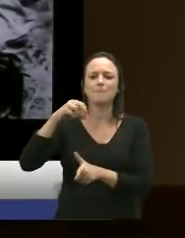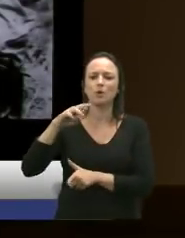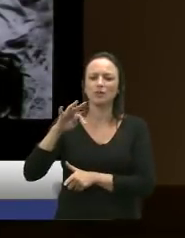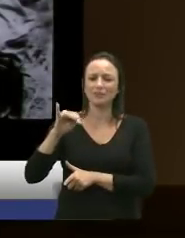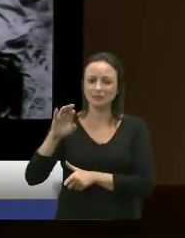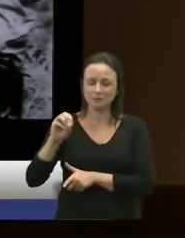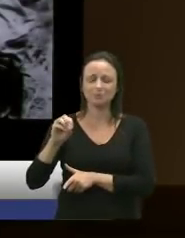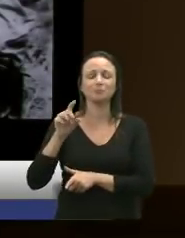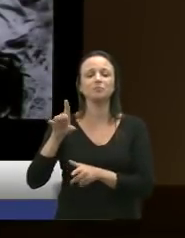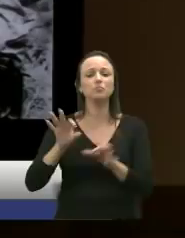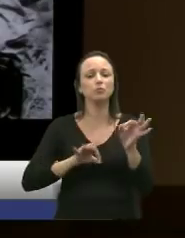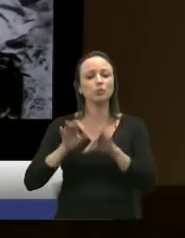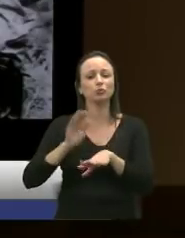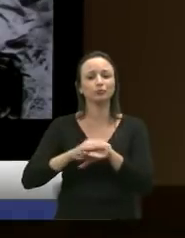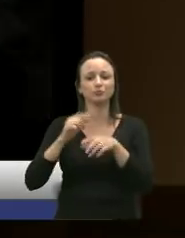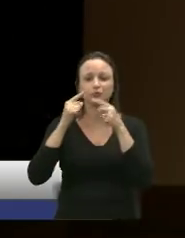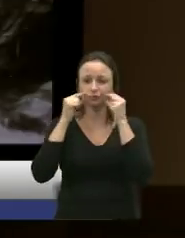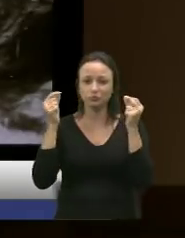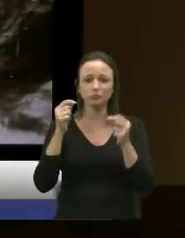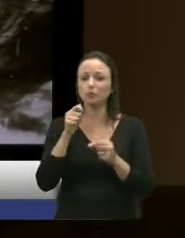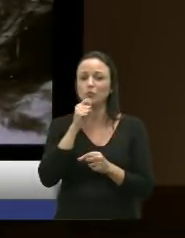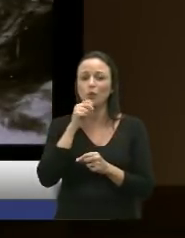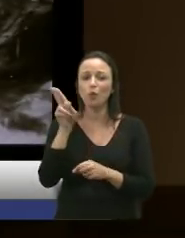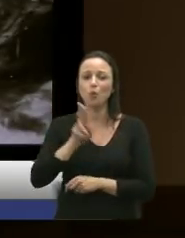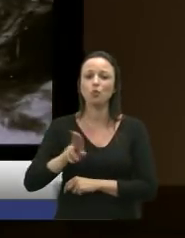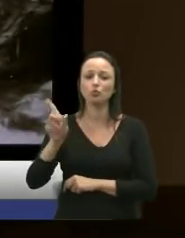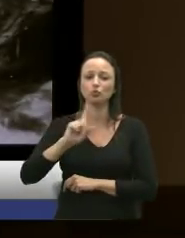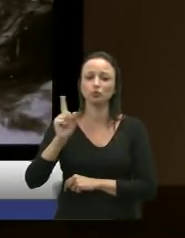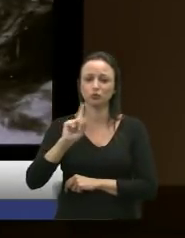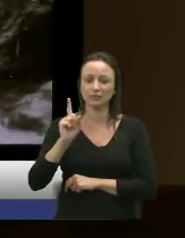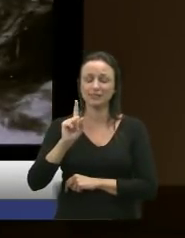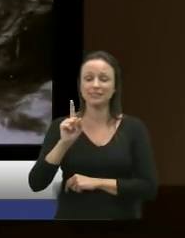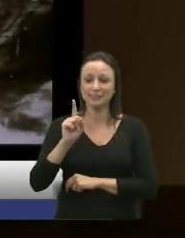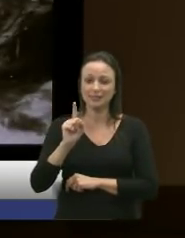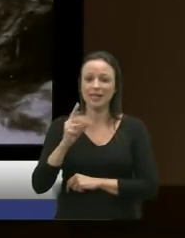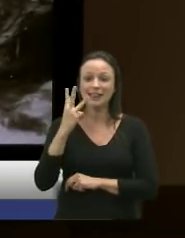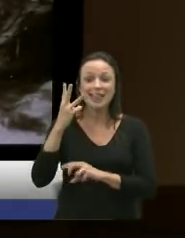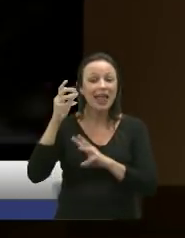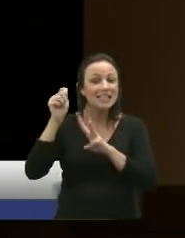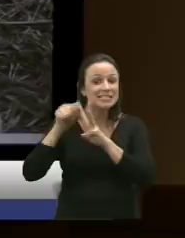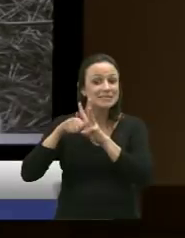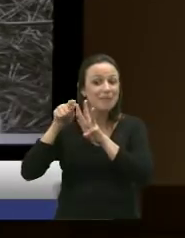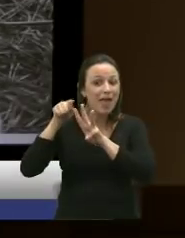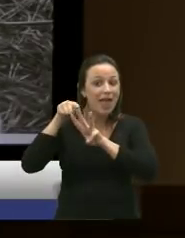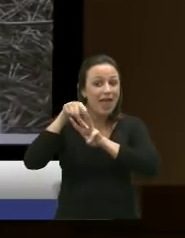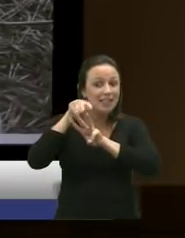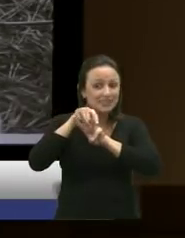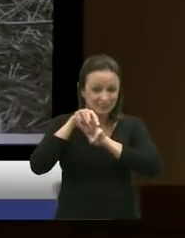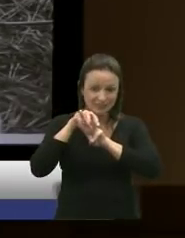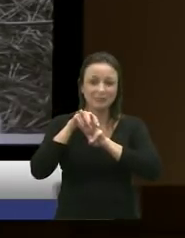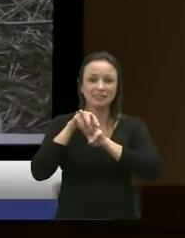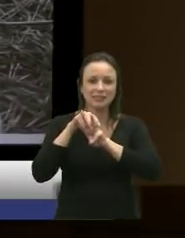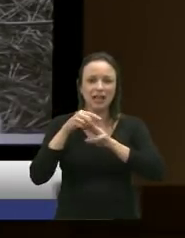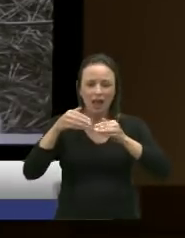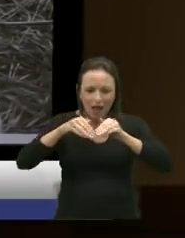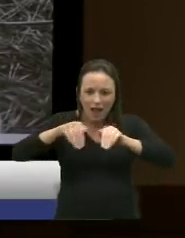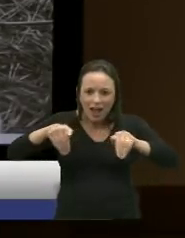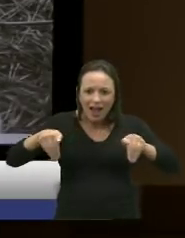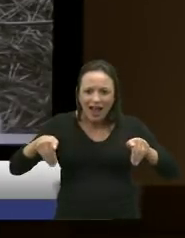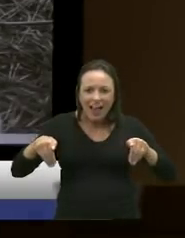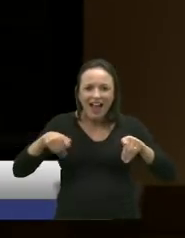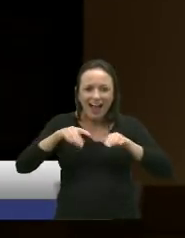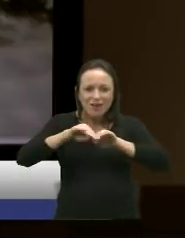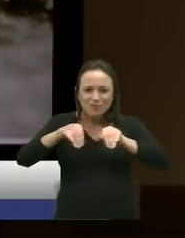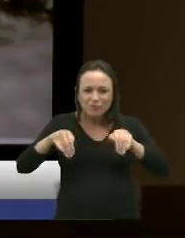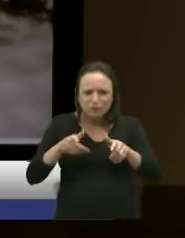morteiro que foi projeto de Jaú e nem deu tempo de usar. Gente, em 3 meses tudo isso, além de sustentar as trincheiras, além de